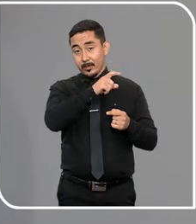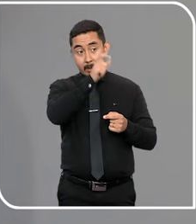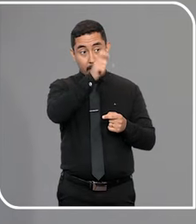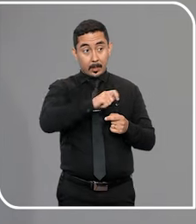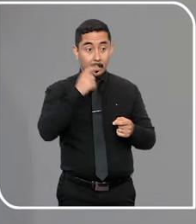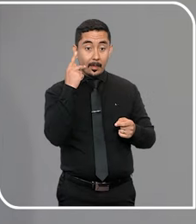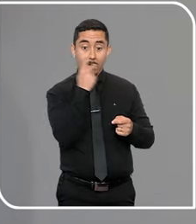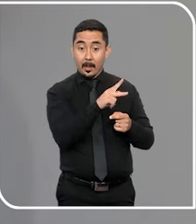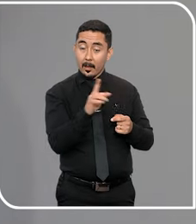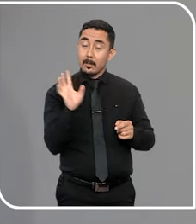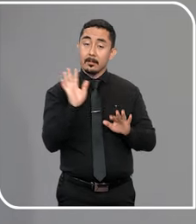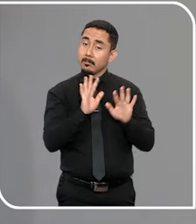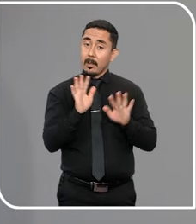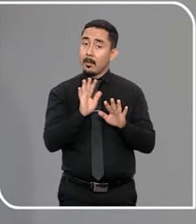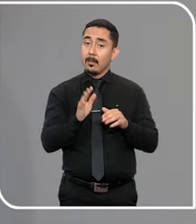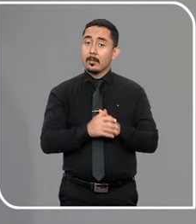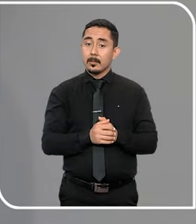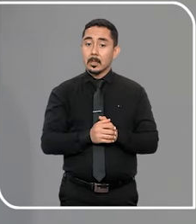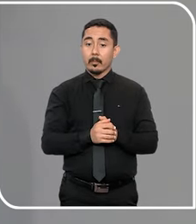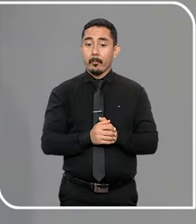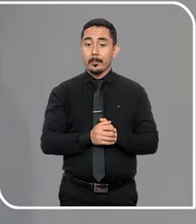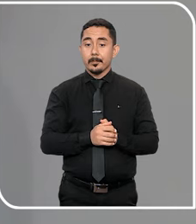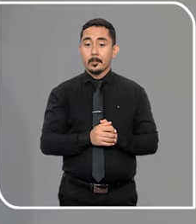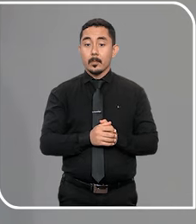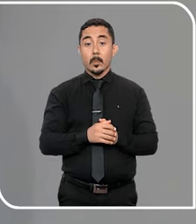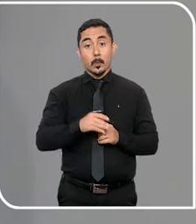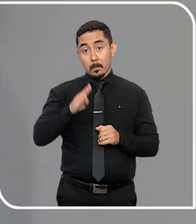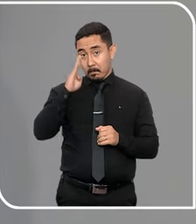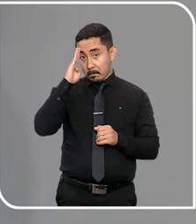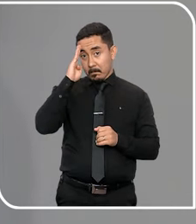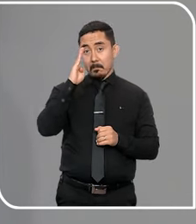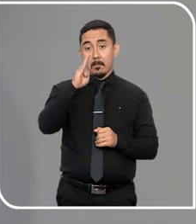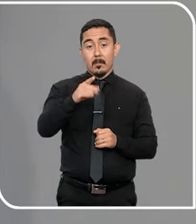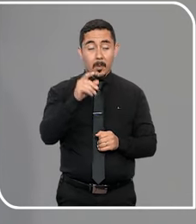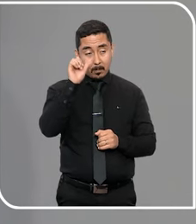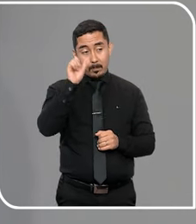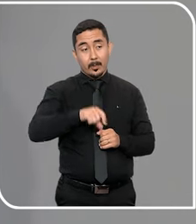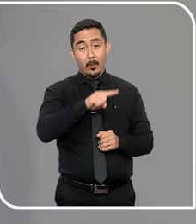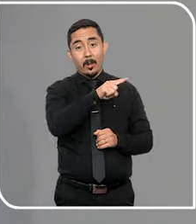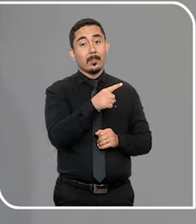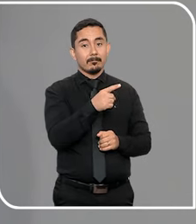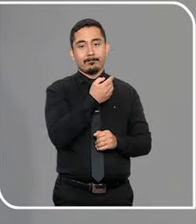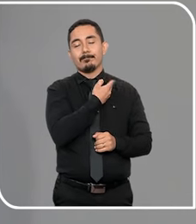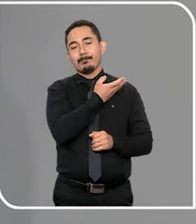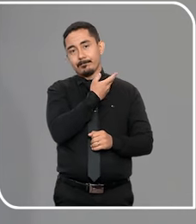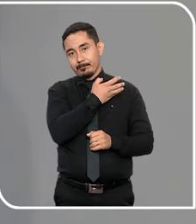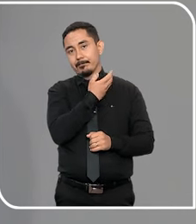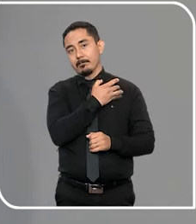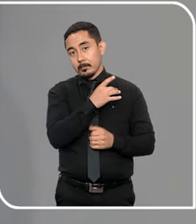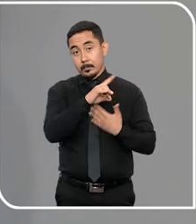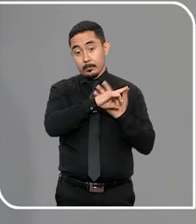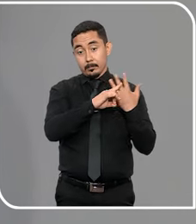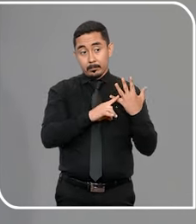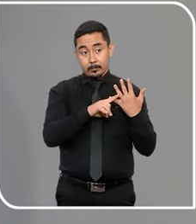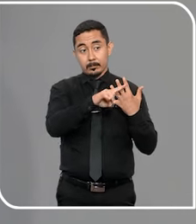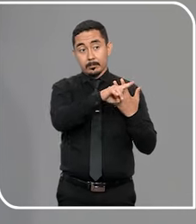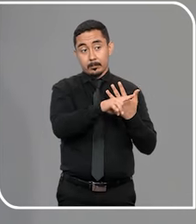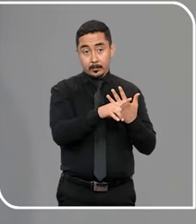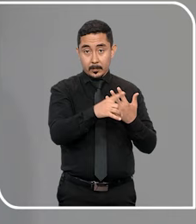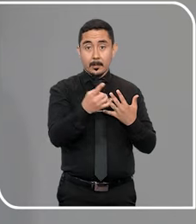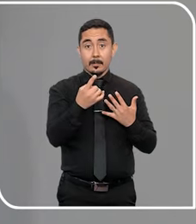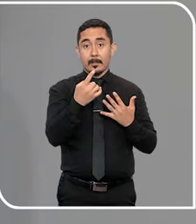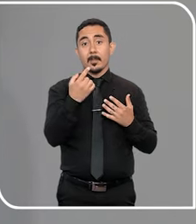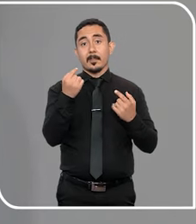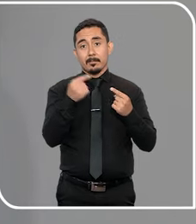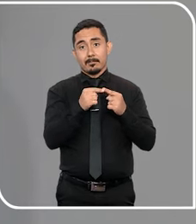dificuldade da pessoa com deficiência né que a que a sua maior dificuldade é o preconceito é a exclusão